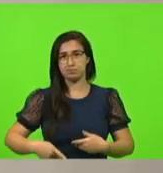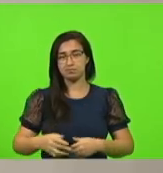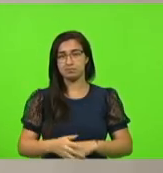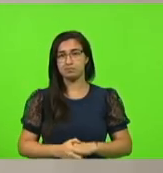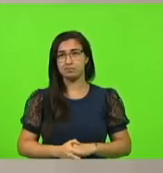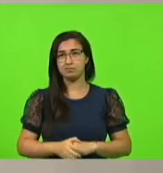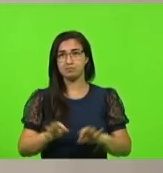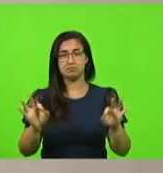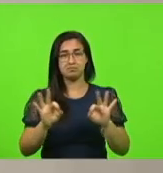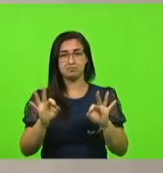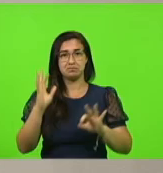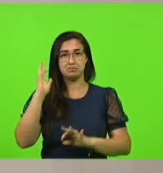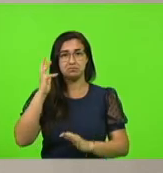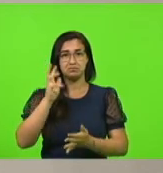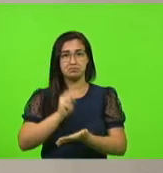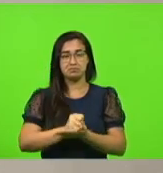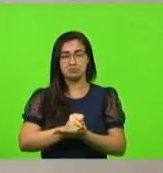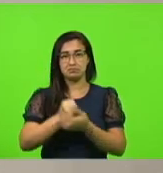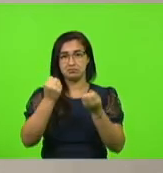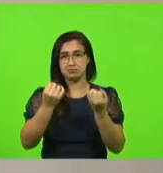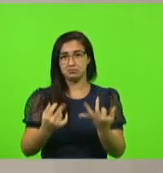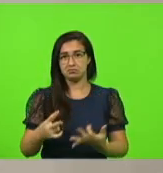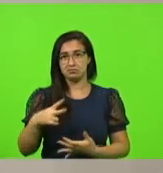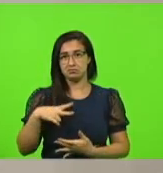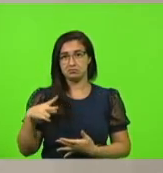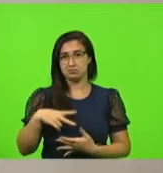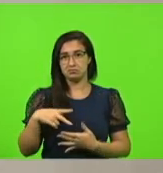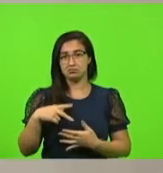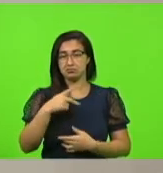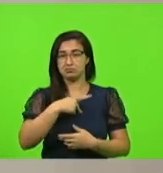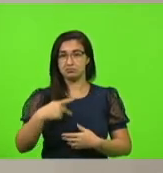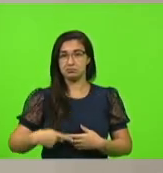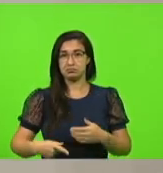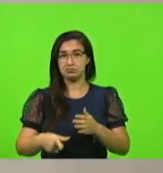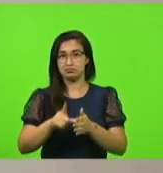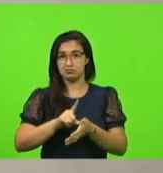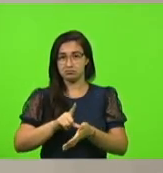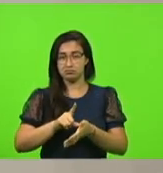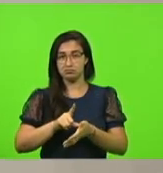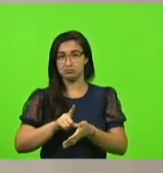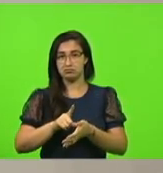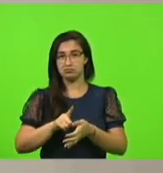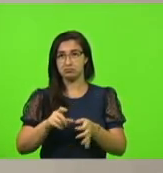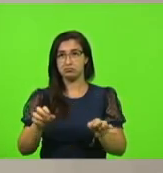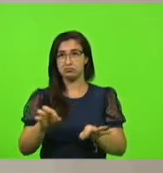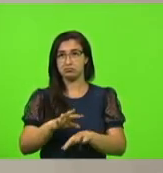Não havendo mais oradores inscritos em explicações pessoais, esta presidência convoca outra